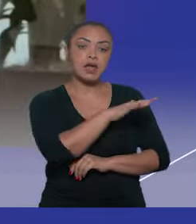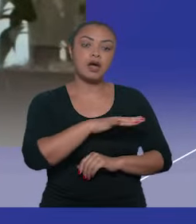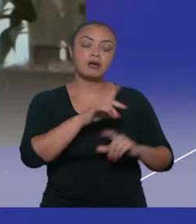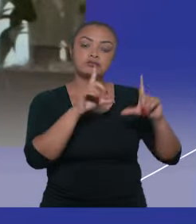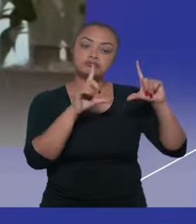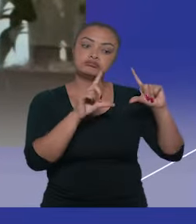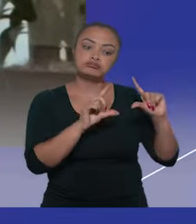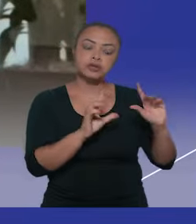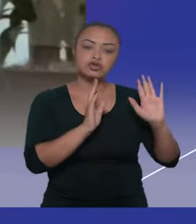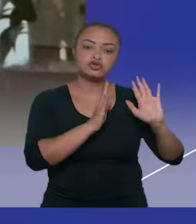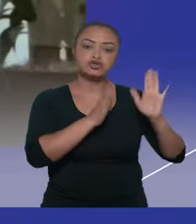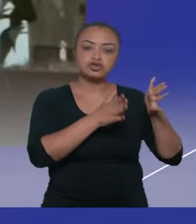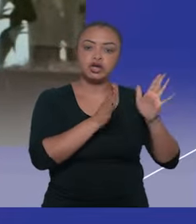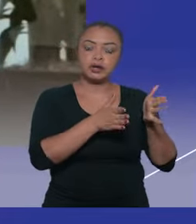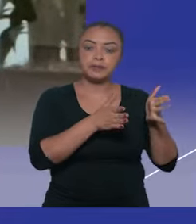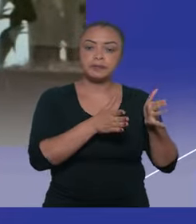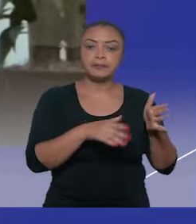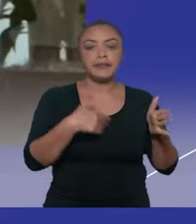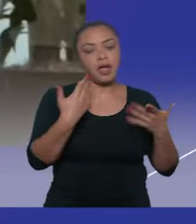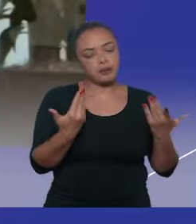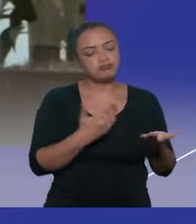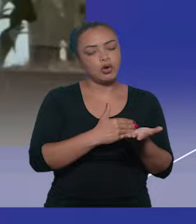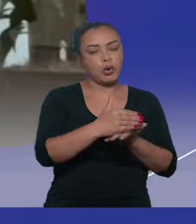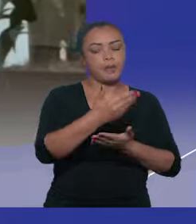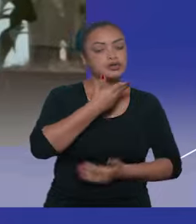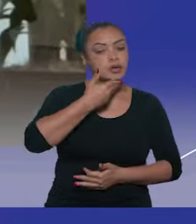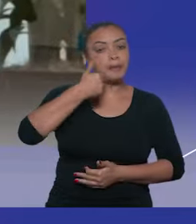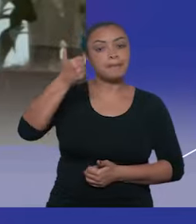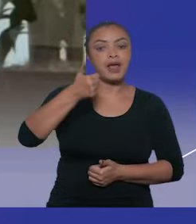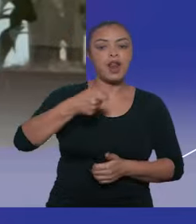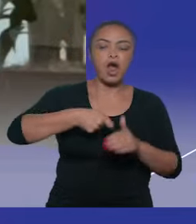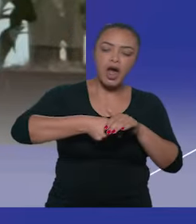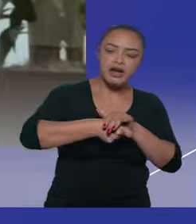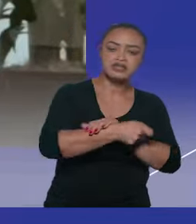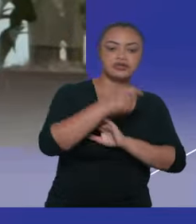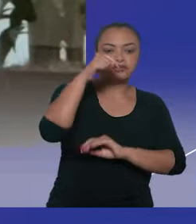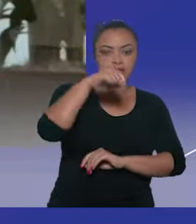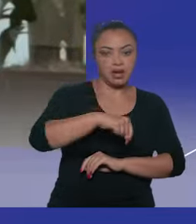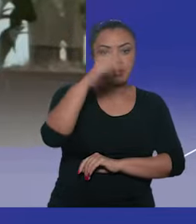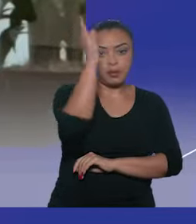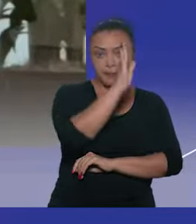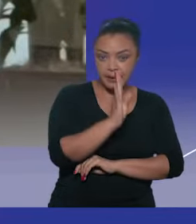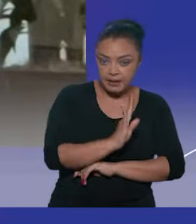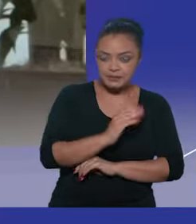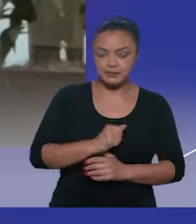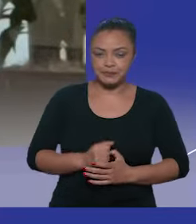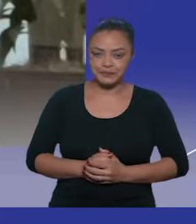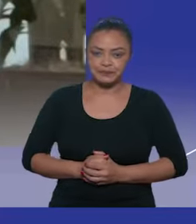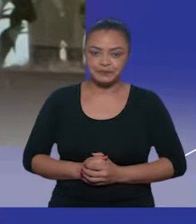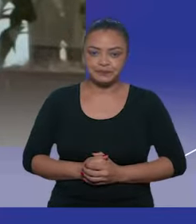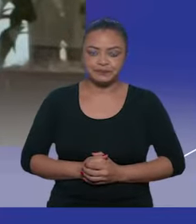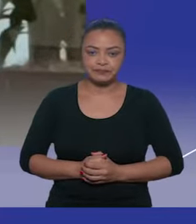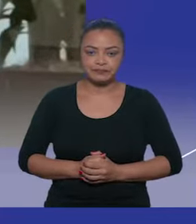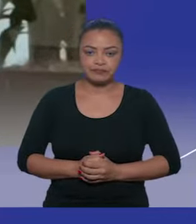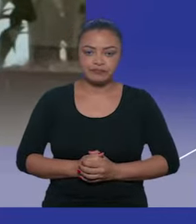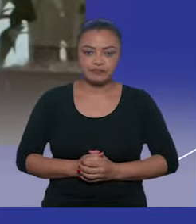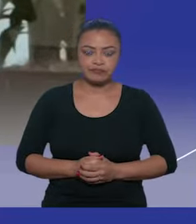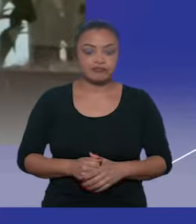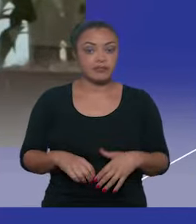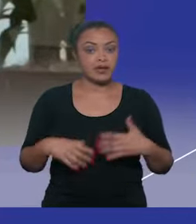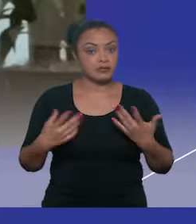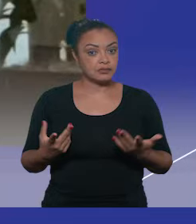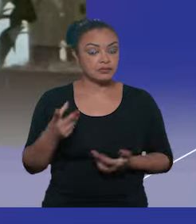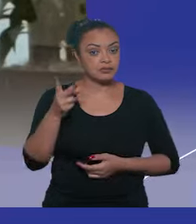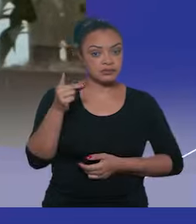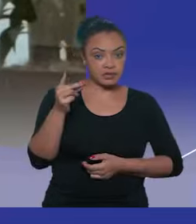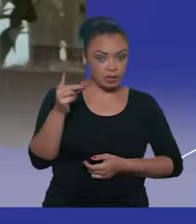de incerteza estava precificado e a gente começou a ver uma melhora de fluxo de investimentos no Brasil por investidores estrangeiros. Sim.